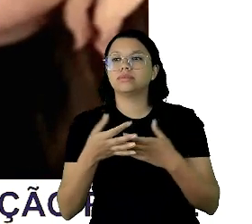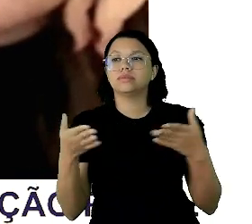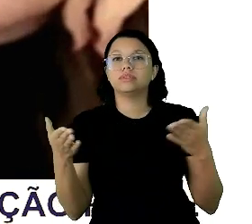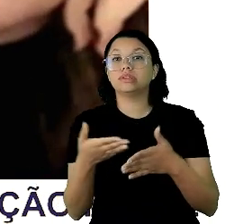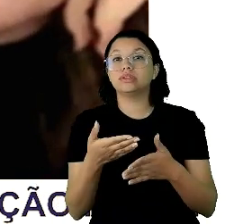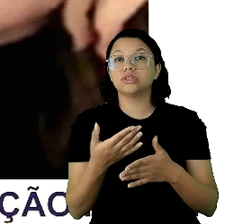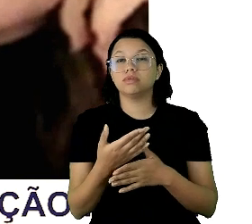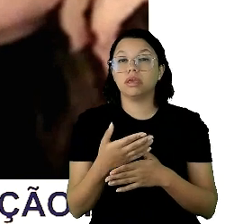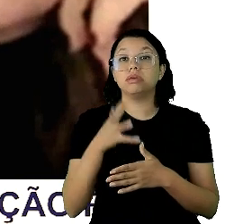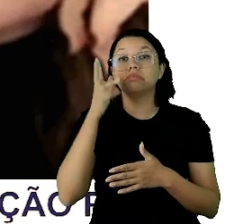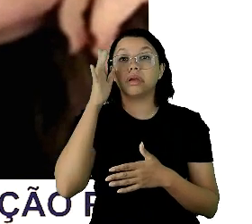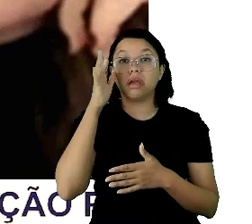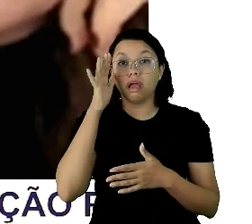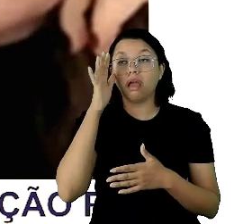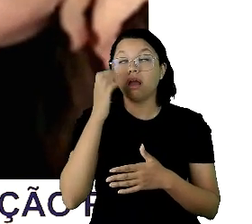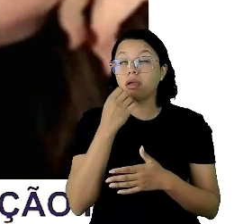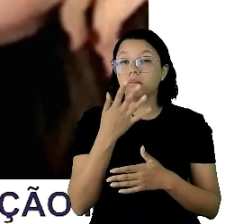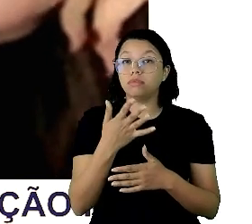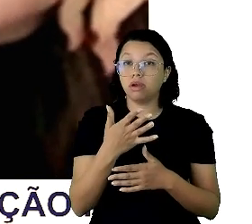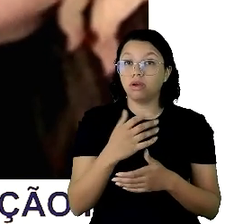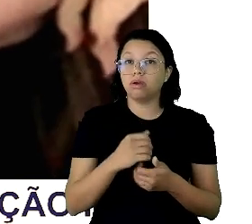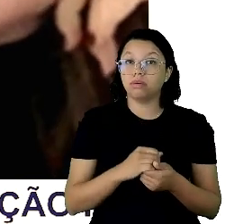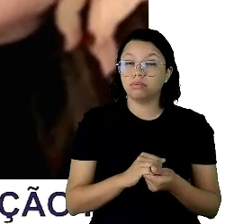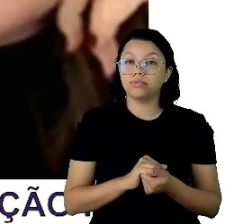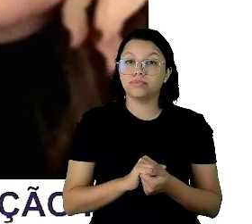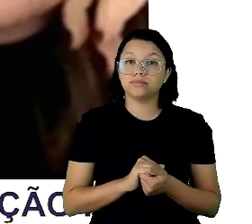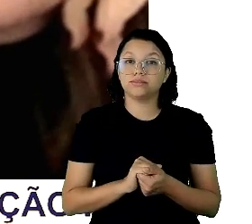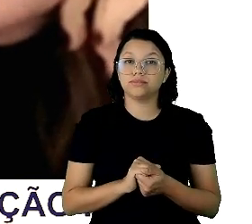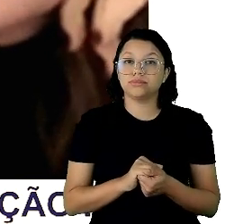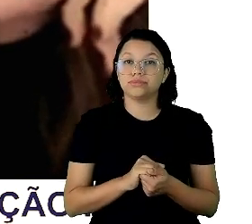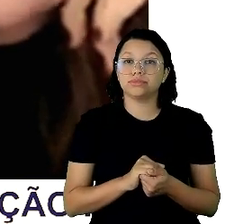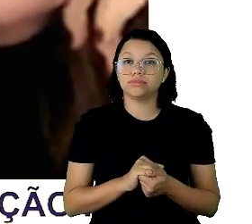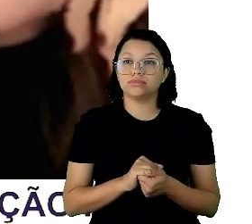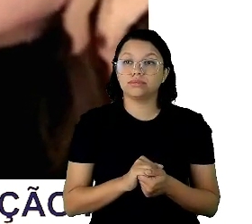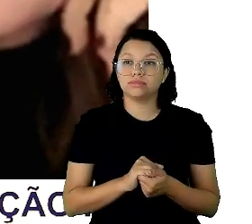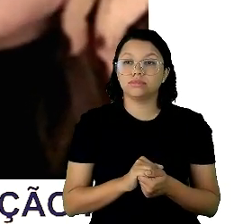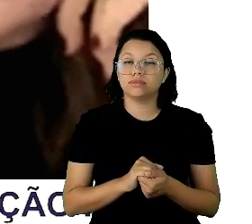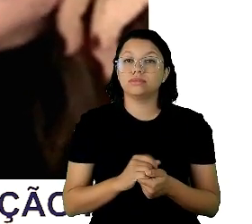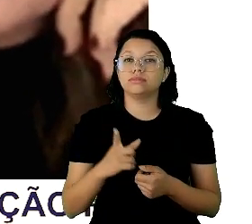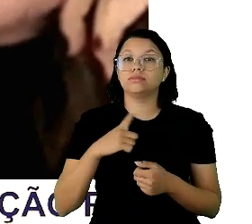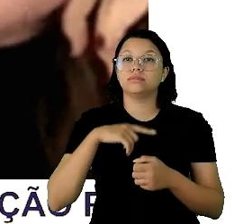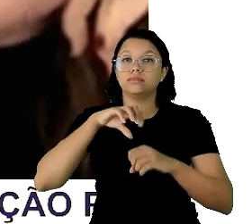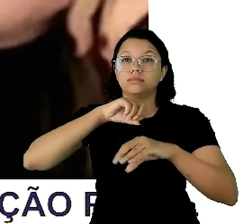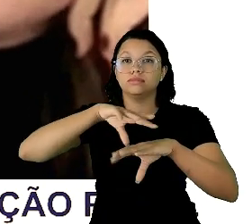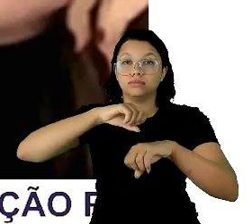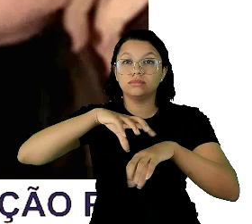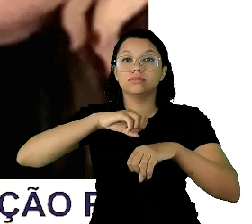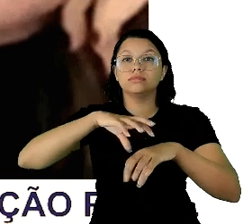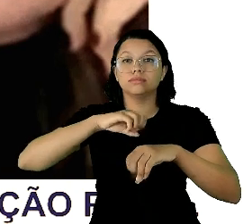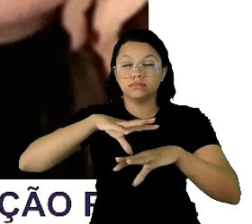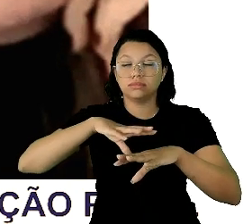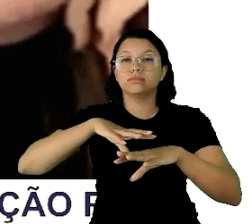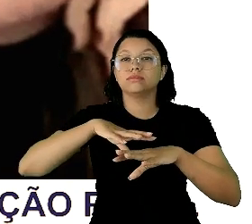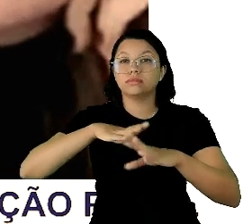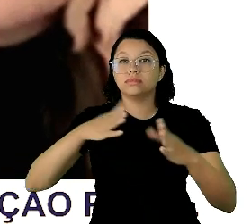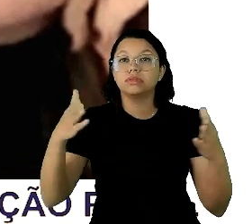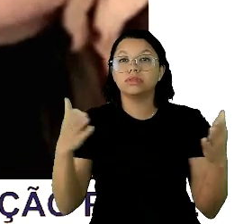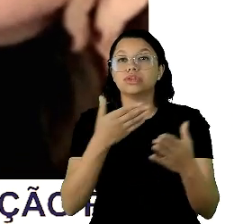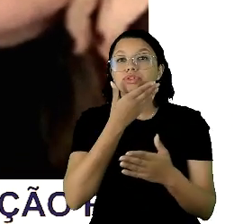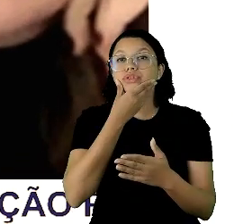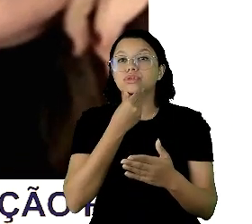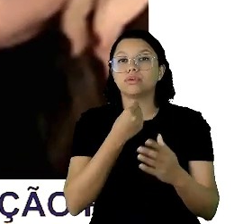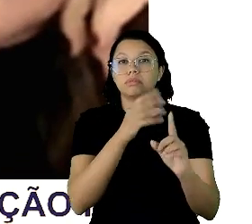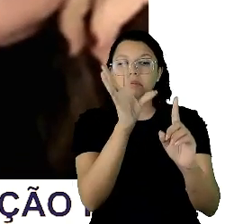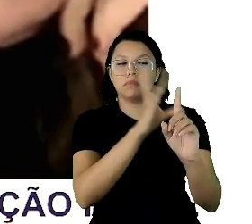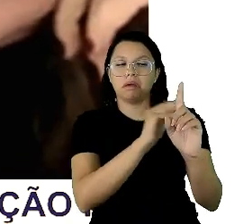bastante positivo mesmo. Umas oficinas também dos importunadores seria muito bom. É